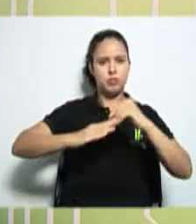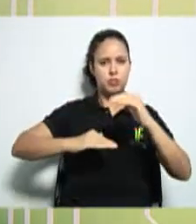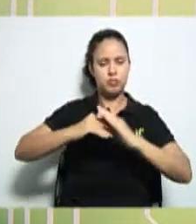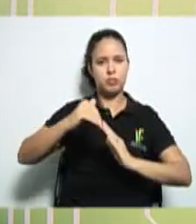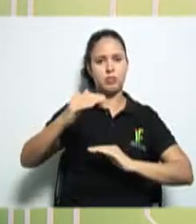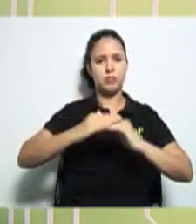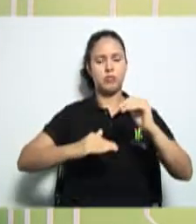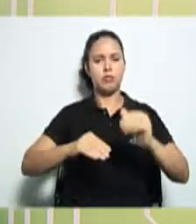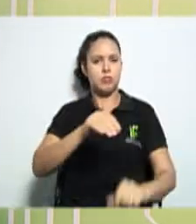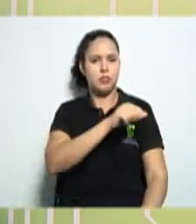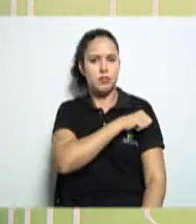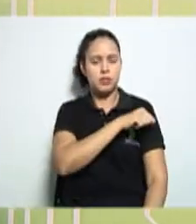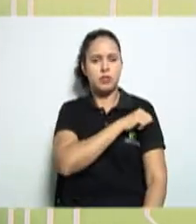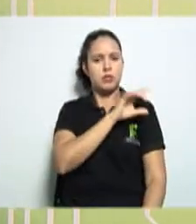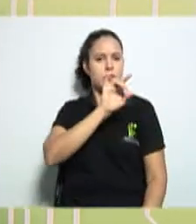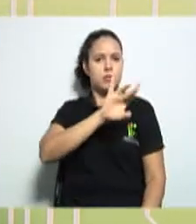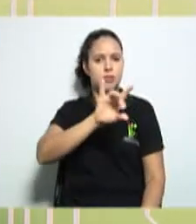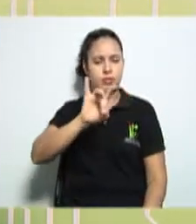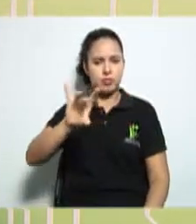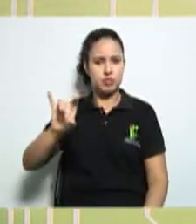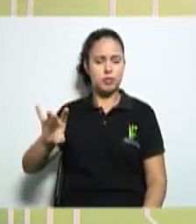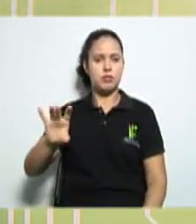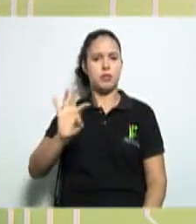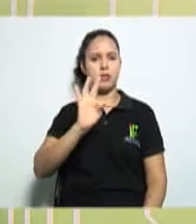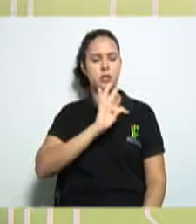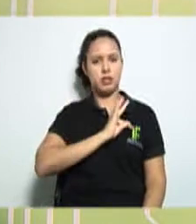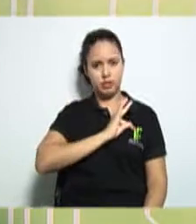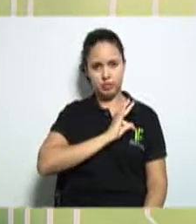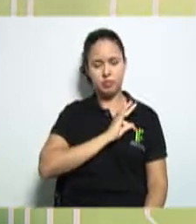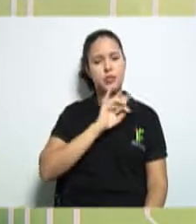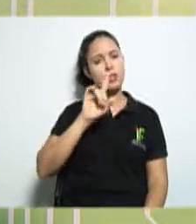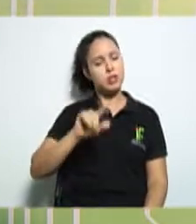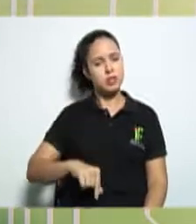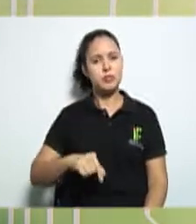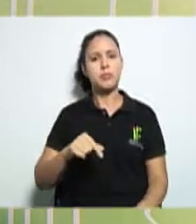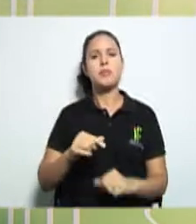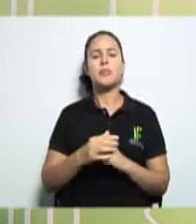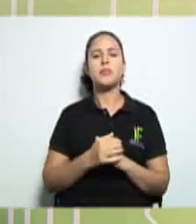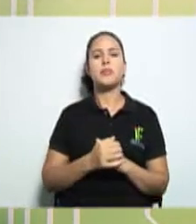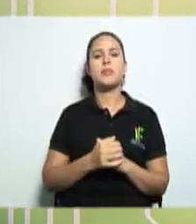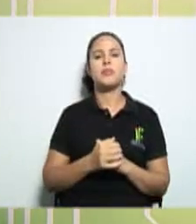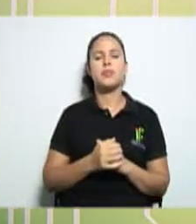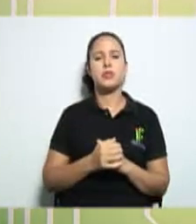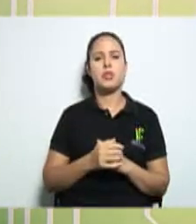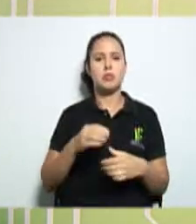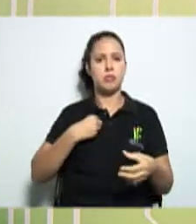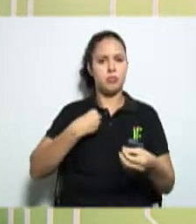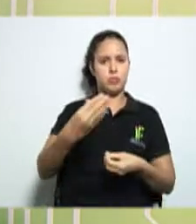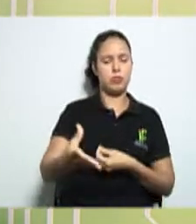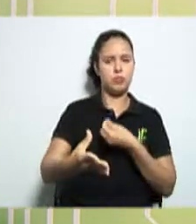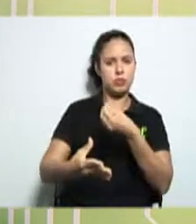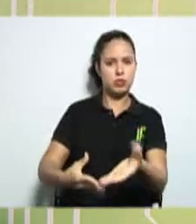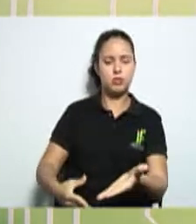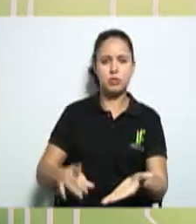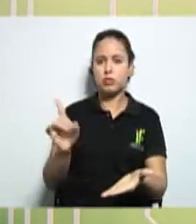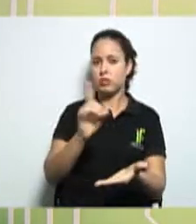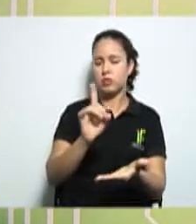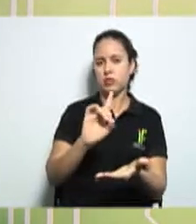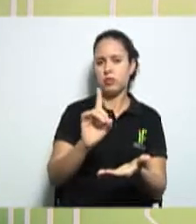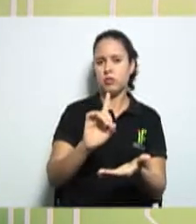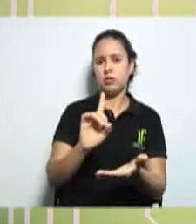de vocês. Então, quando vocês fazem o técnico, então é um serviço. A gente não está entregando nenhum produto, mas